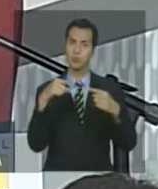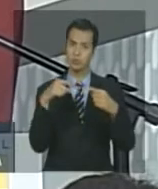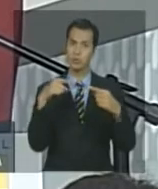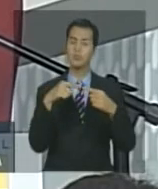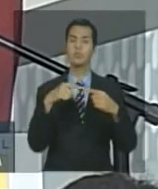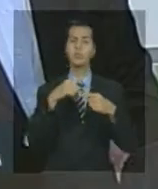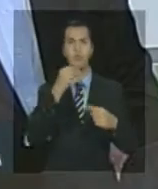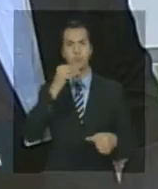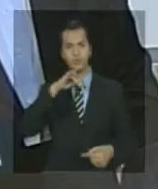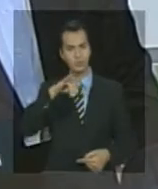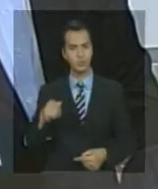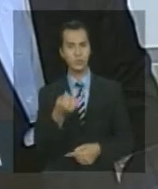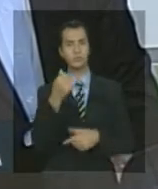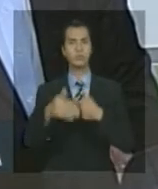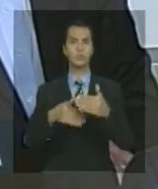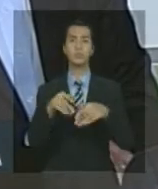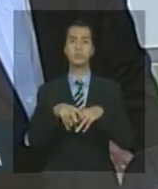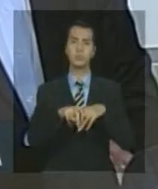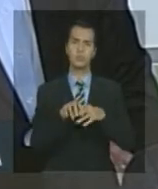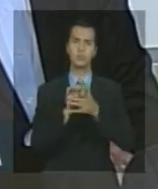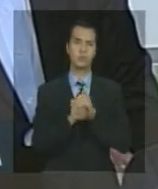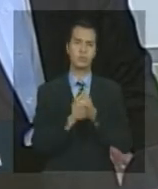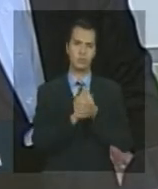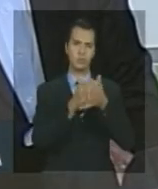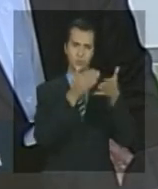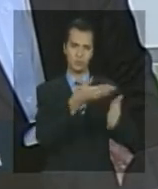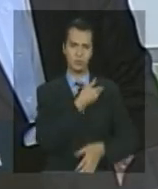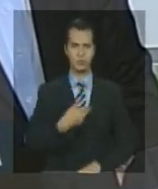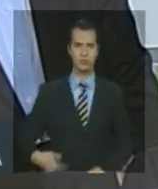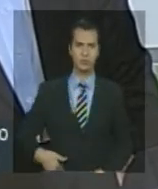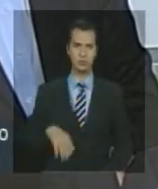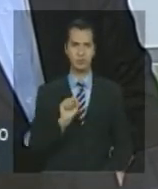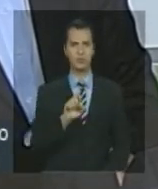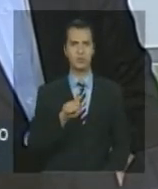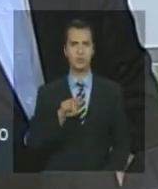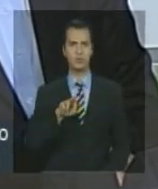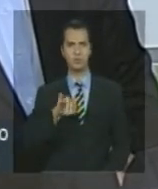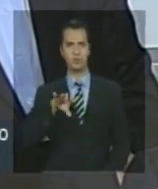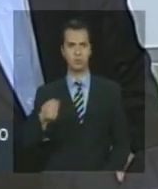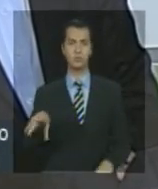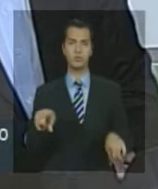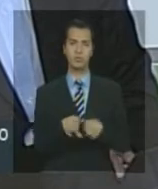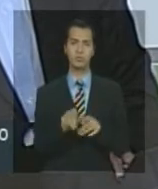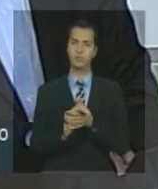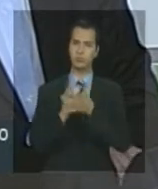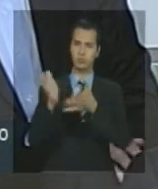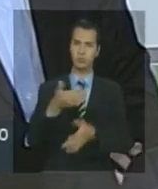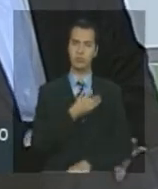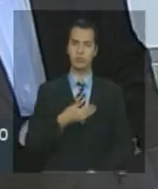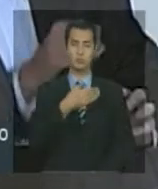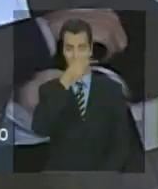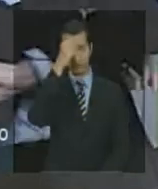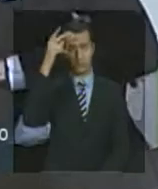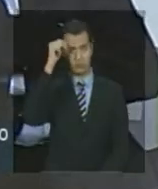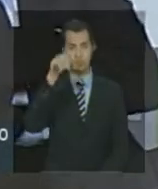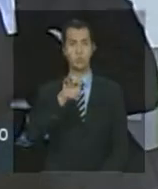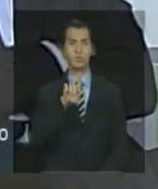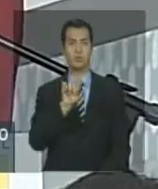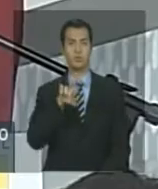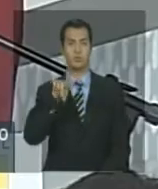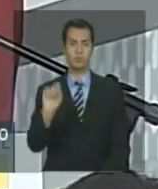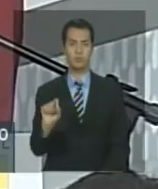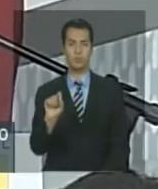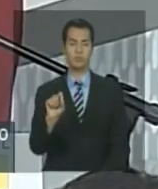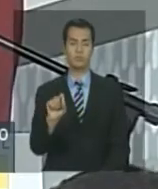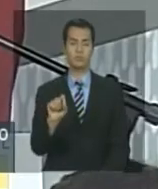da oportunidade. Por isso, eu dou os parabéns para o Sérgio e para o nosso querido Eduardo Paes.